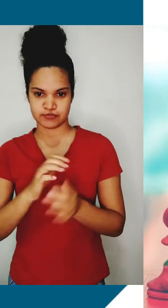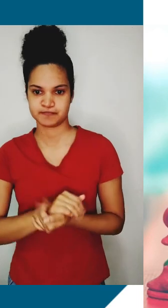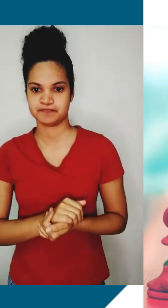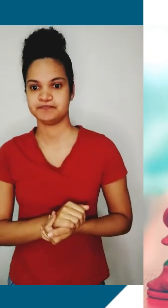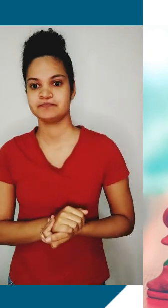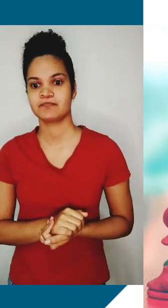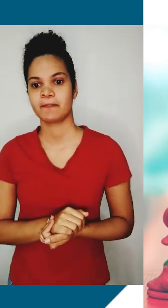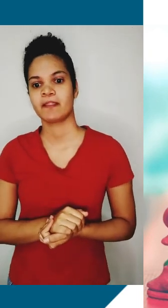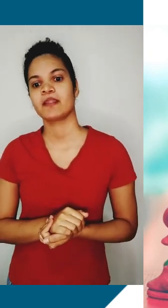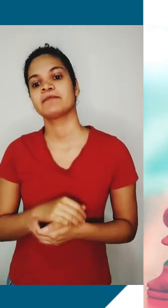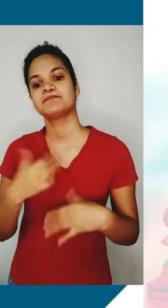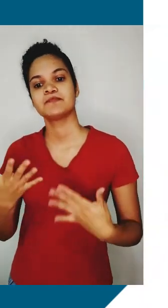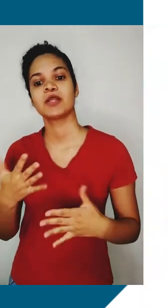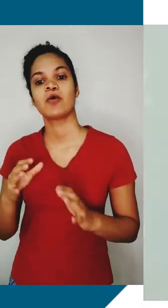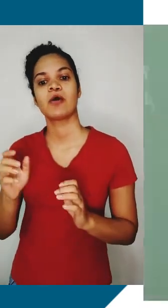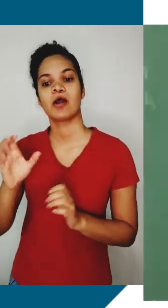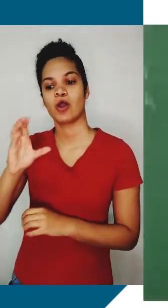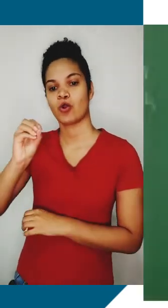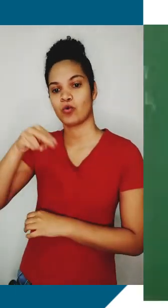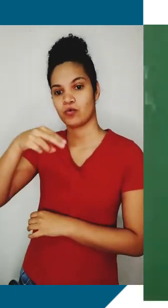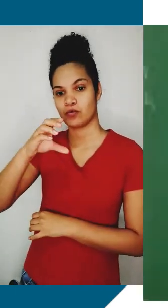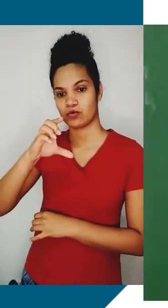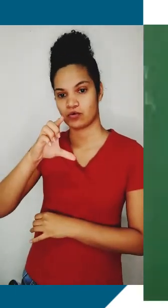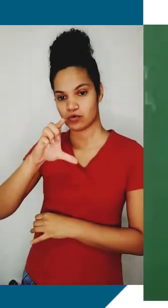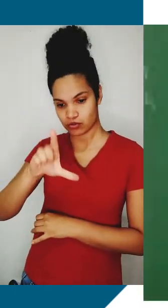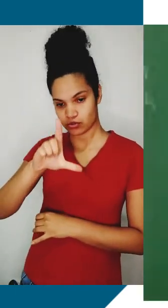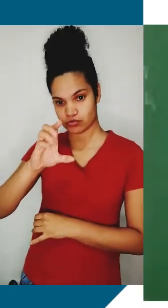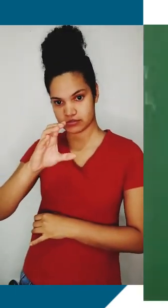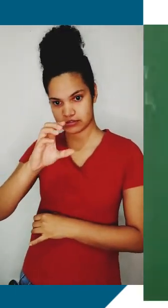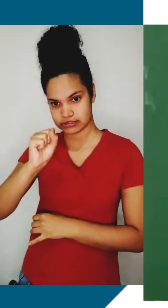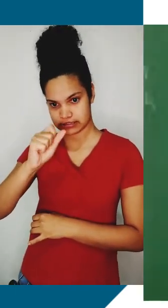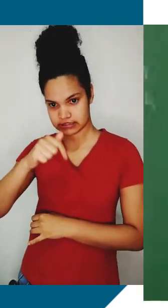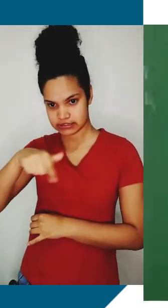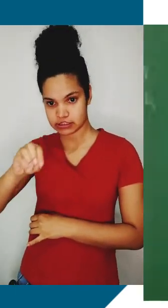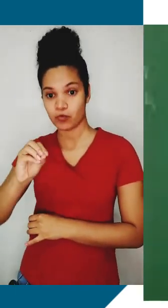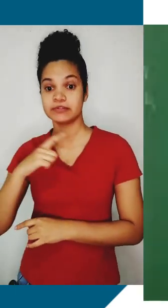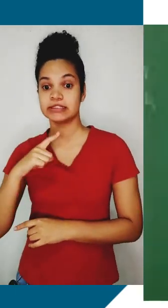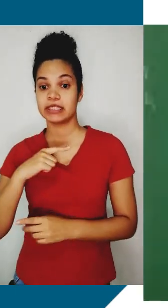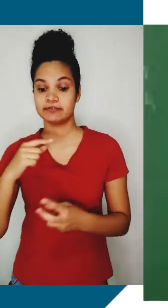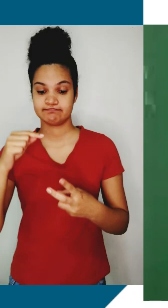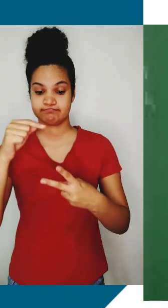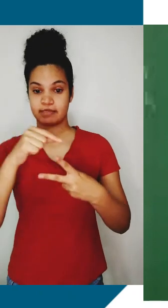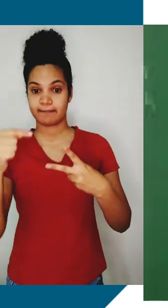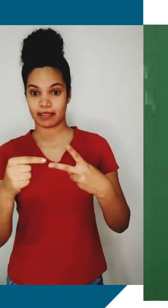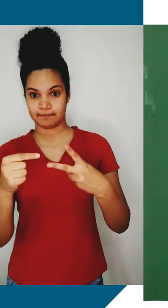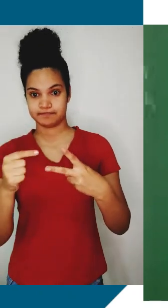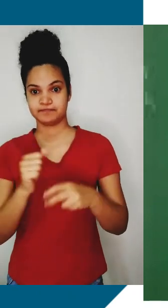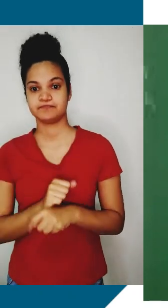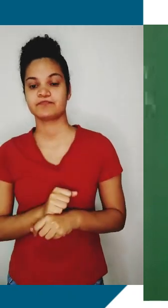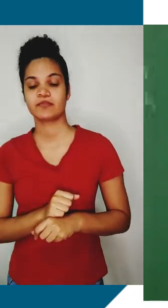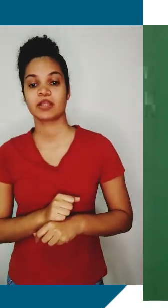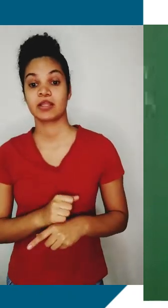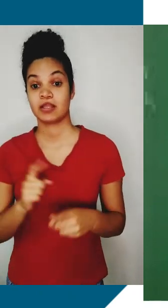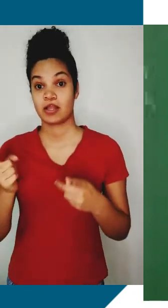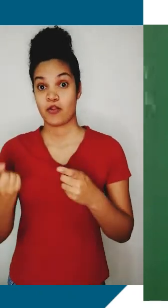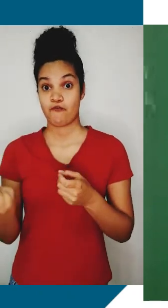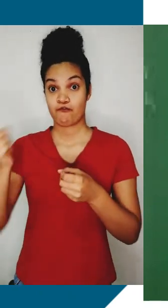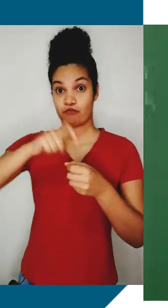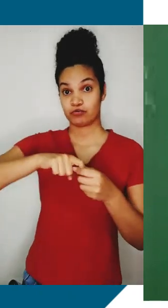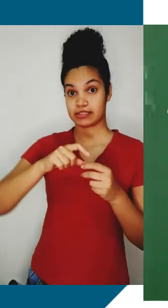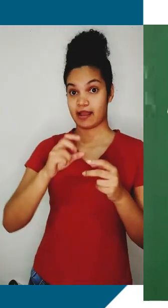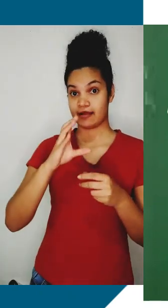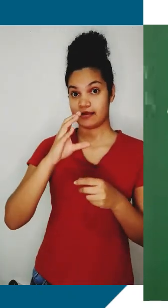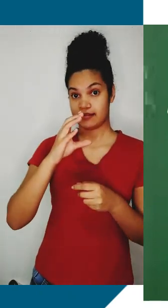como finalizá-lo. A conclusão, assim como a introdução, tem duas funções a cumprir: retomar a